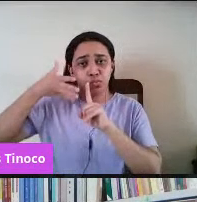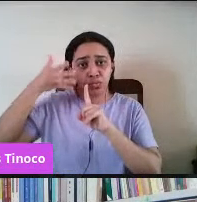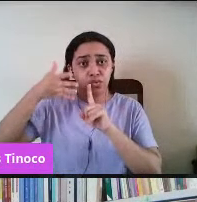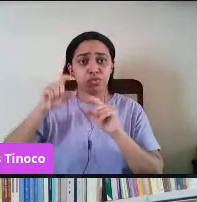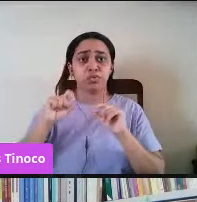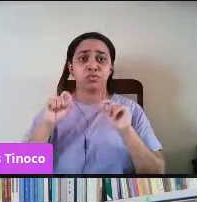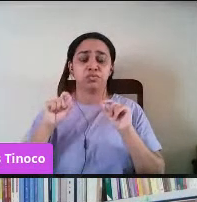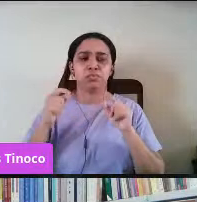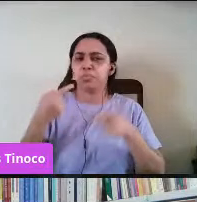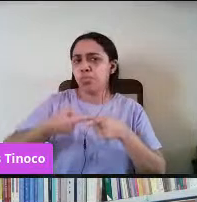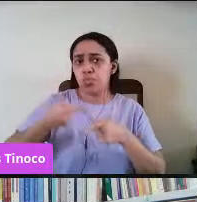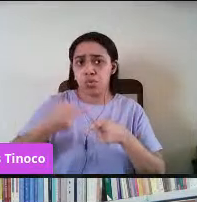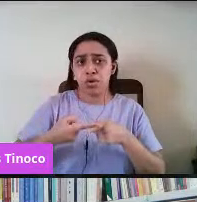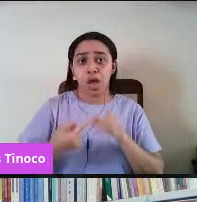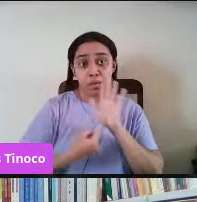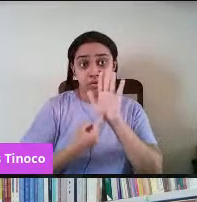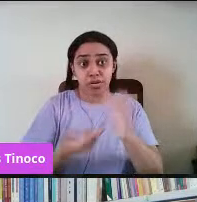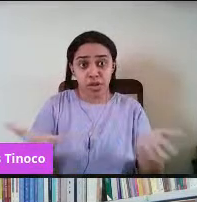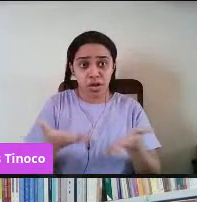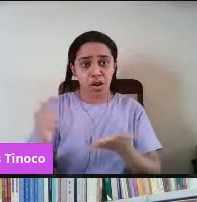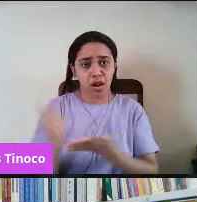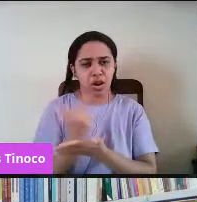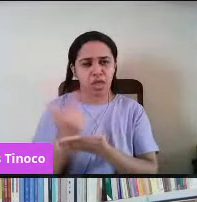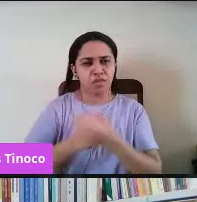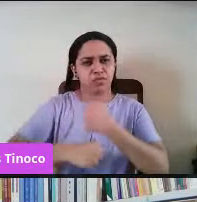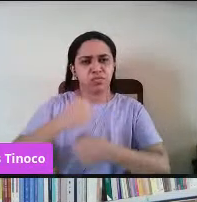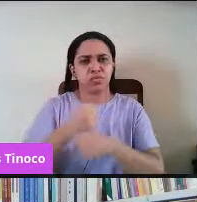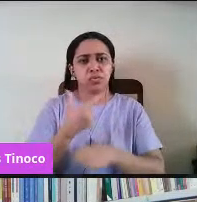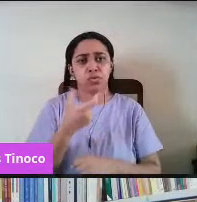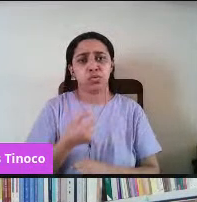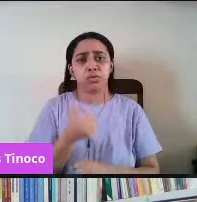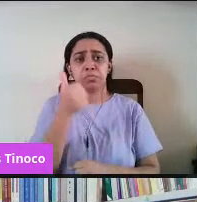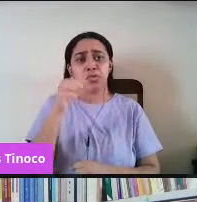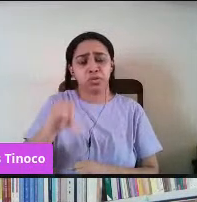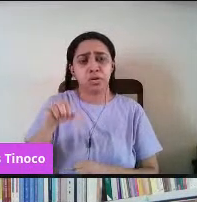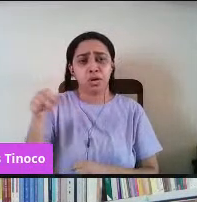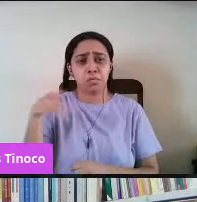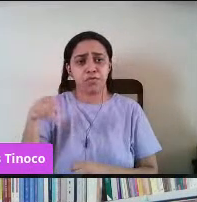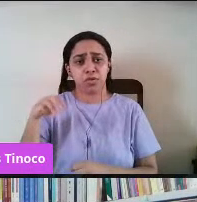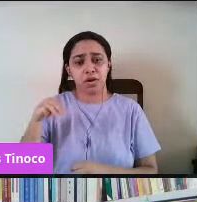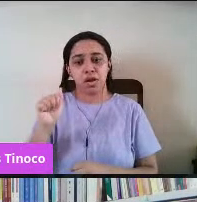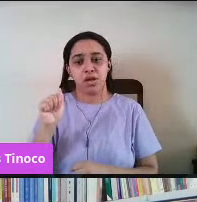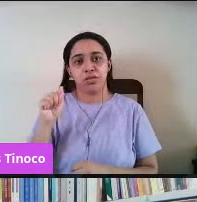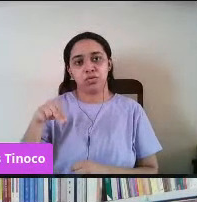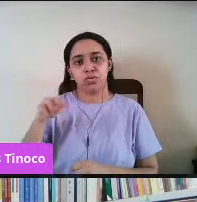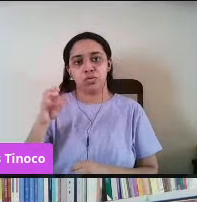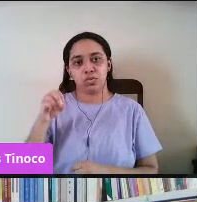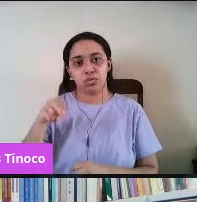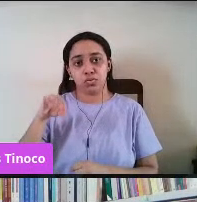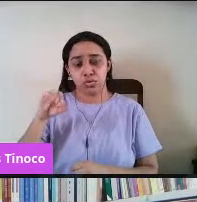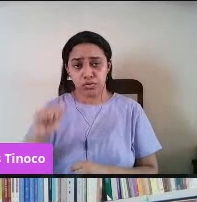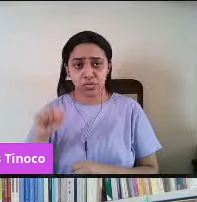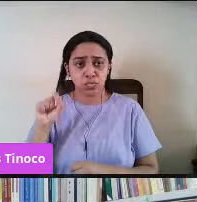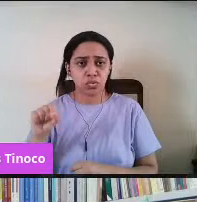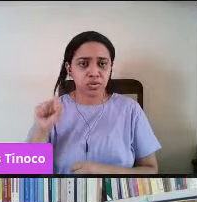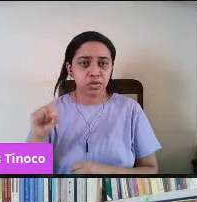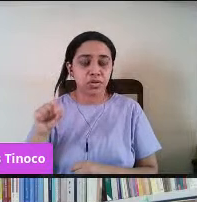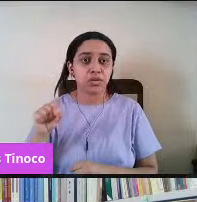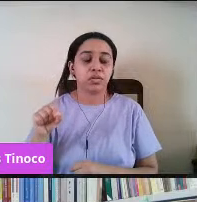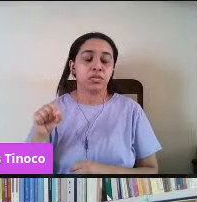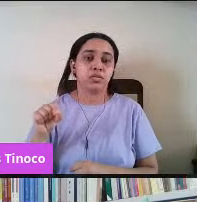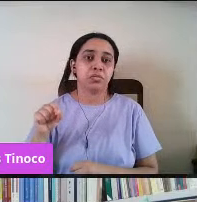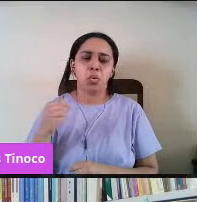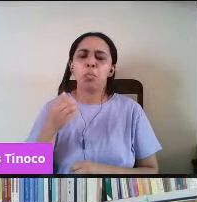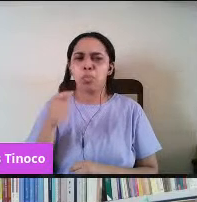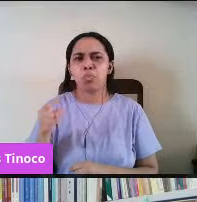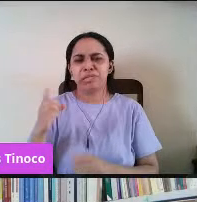para vocês aqui um livro de 2019 da professora Antônia Coutinho. Ela traz lá discurso que é, e eu acho muito